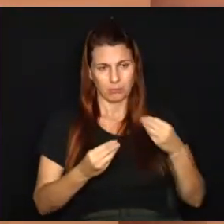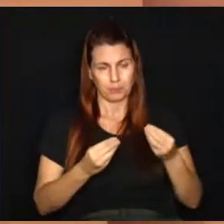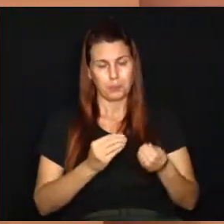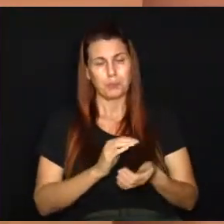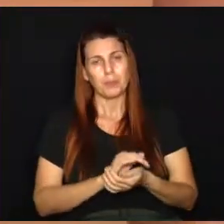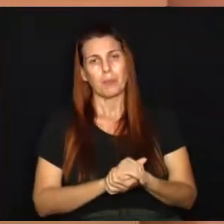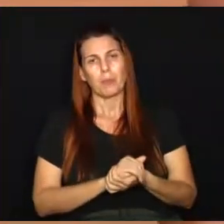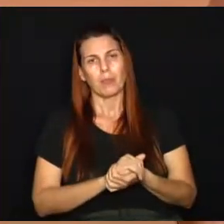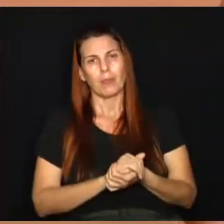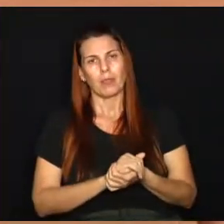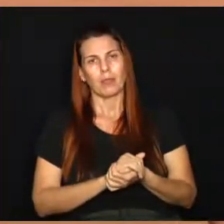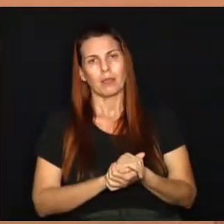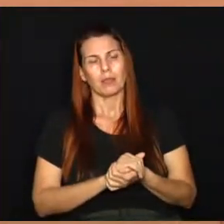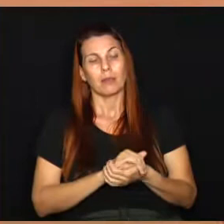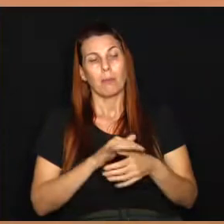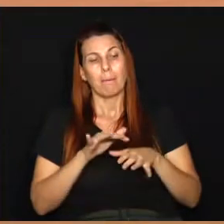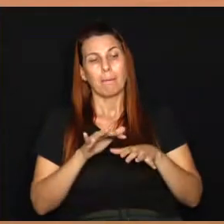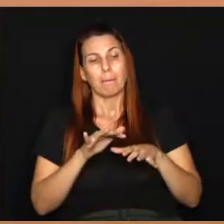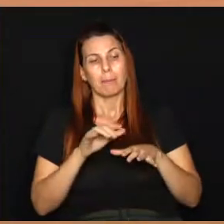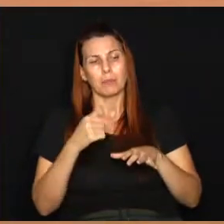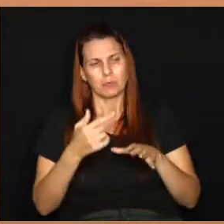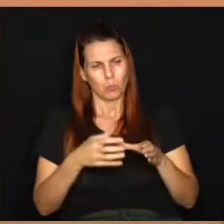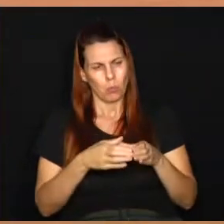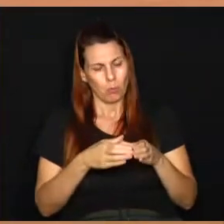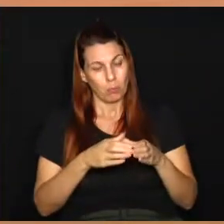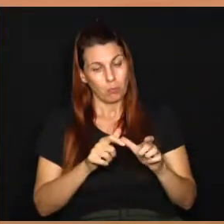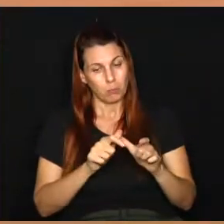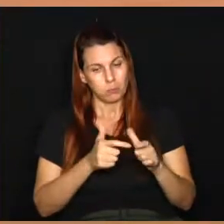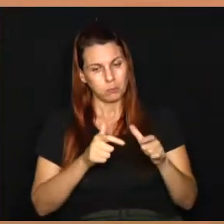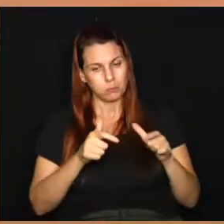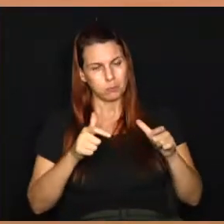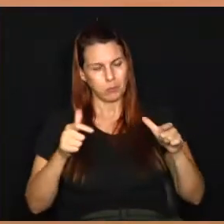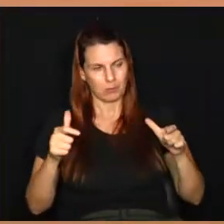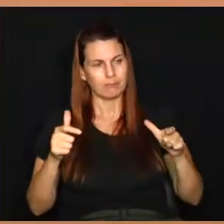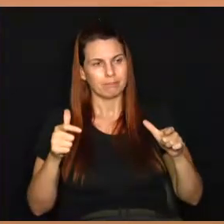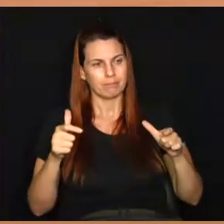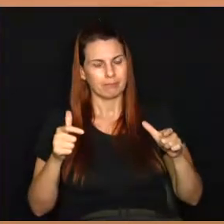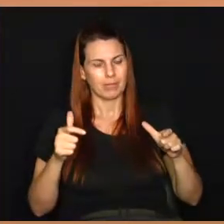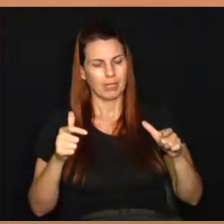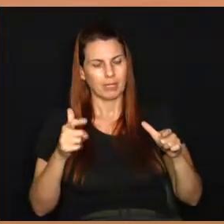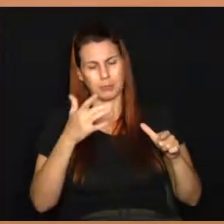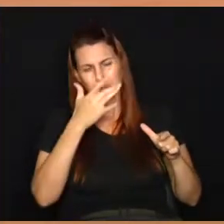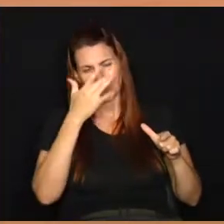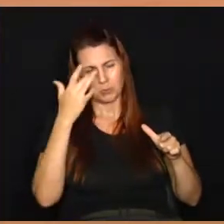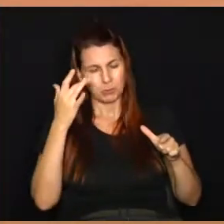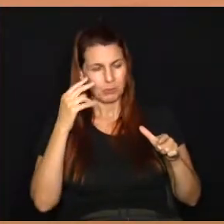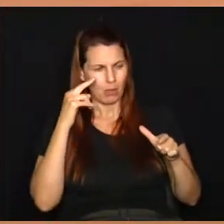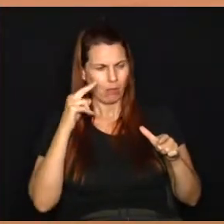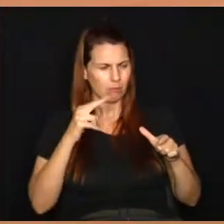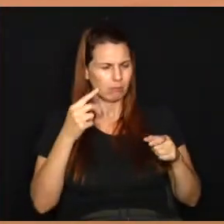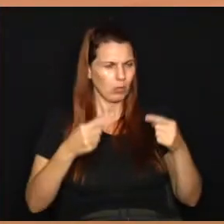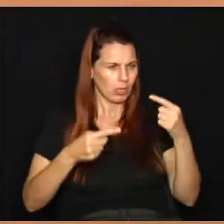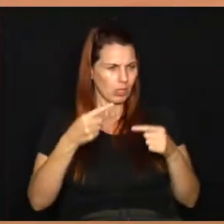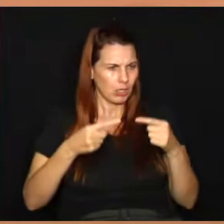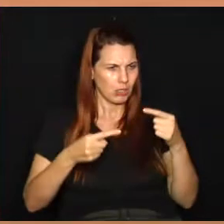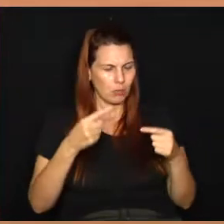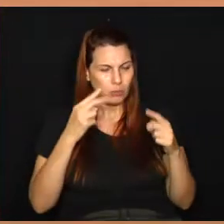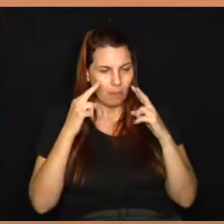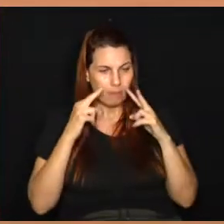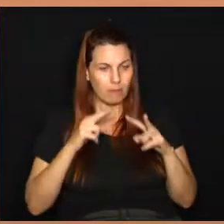Com o crescimento do movimento, isso começou a ganhar contornos políticos, não partidários, né? Nós somos um